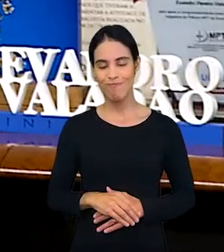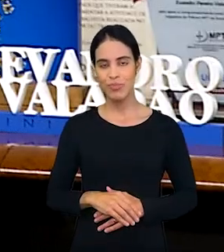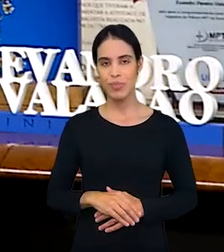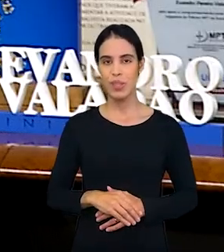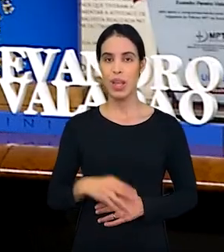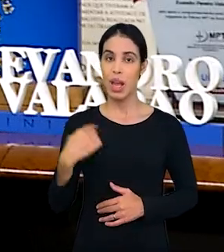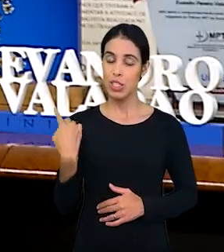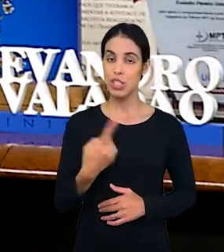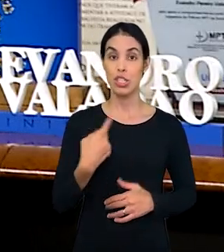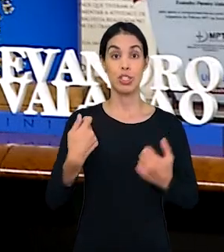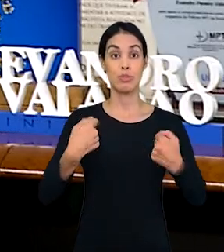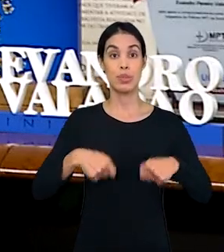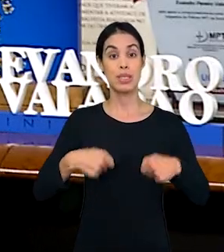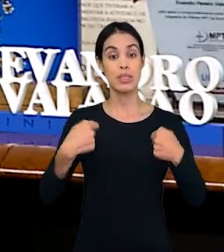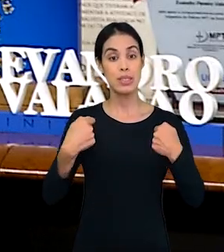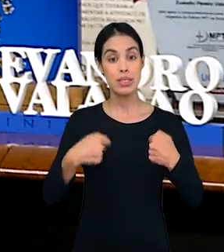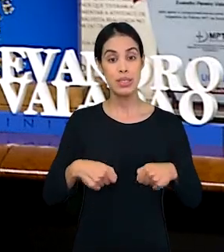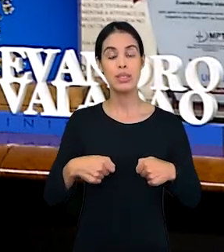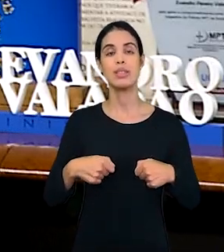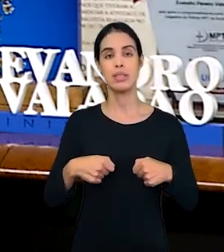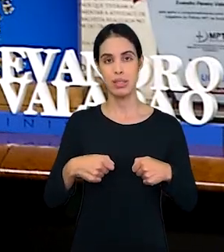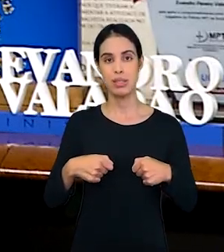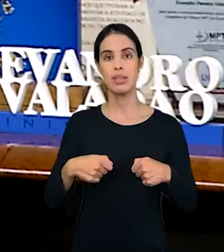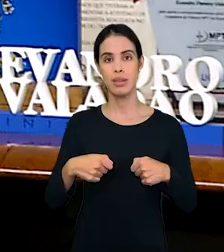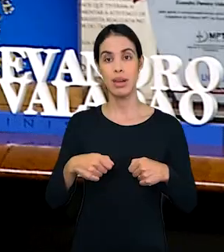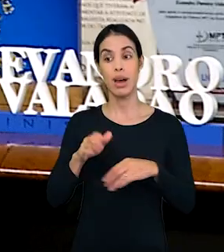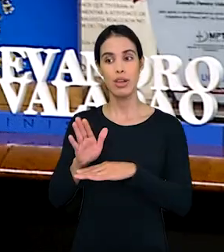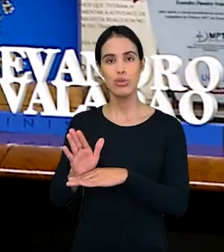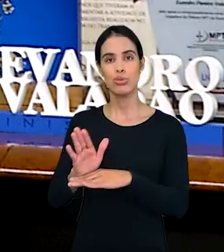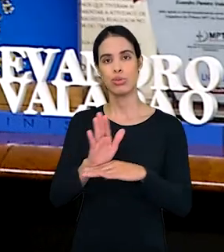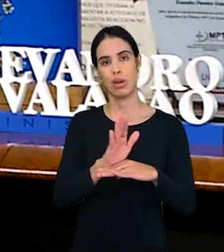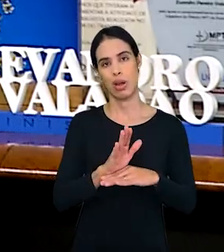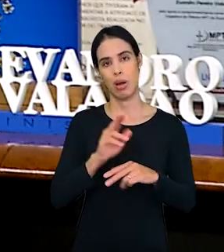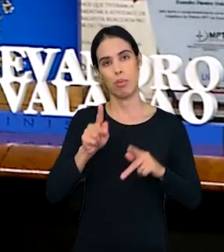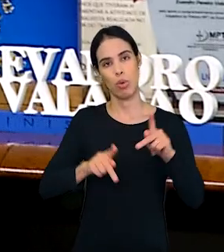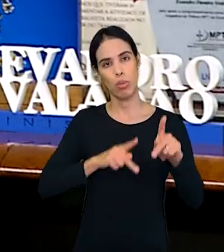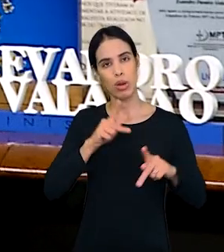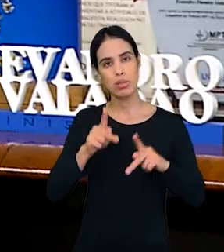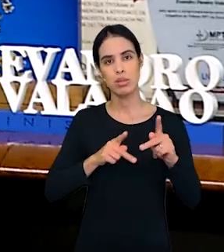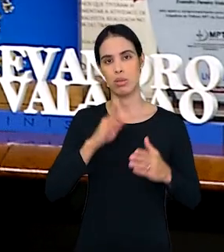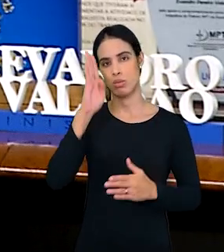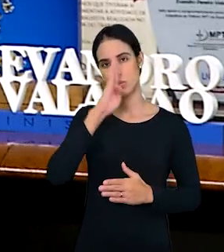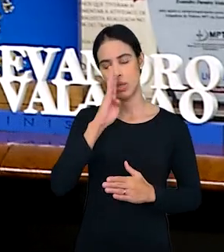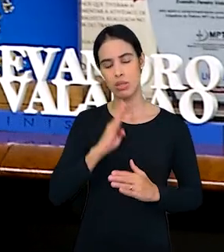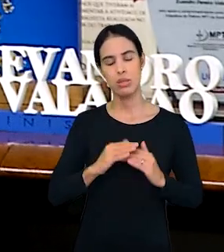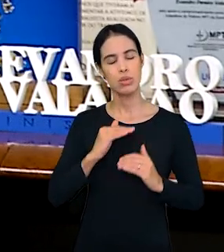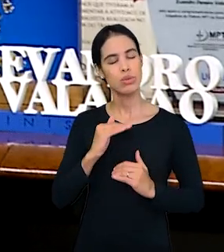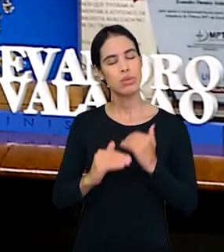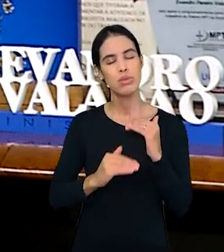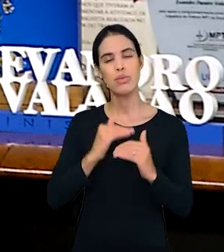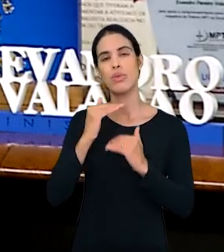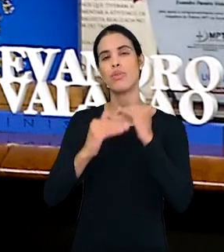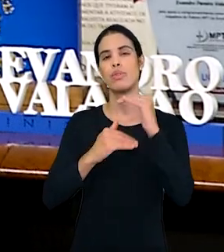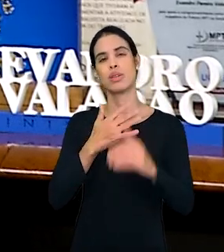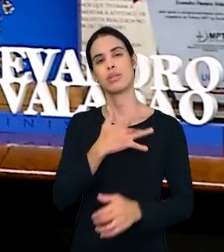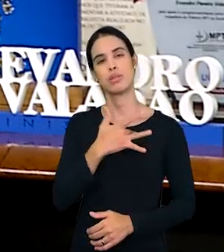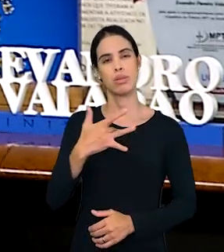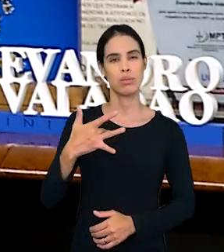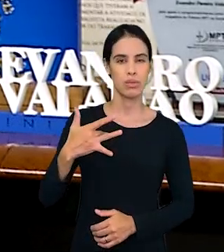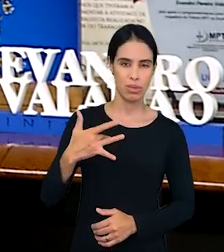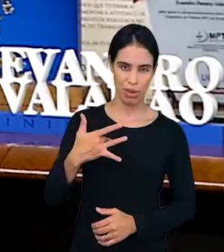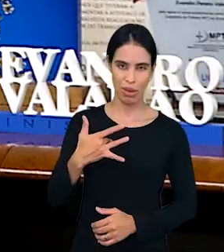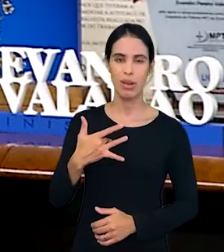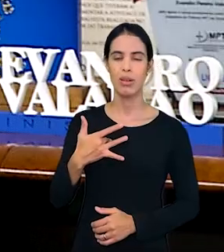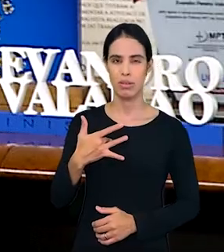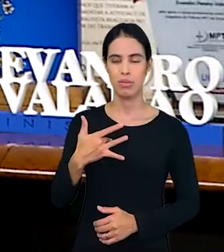gente. Então precisamos fazer de tudo para que a população brasileira se desenvolva, né, de forma